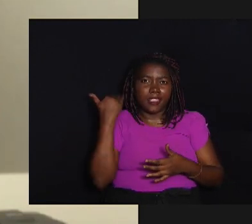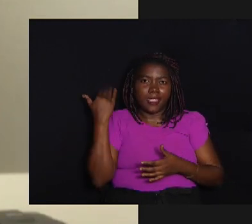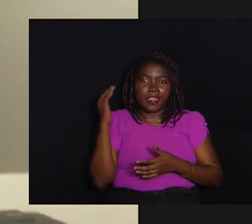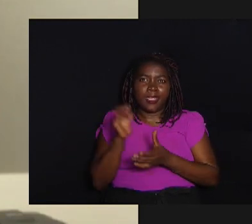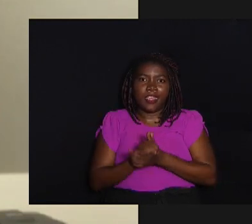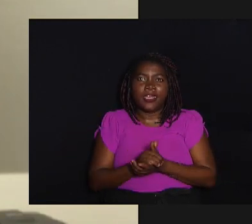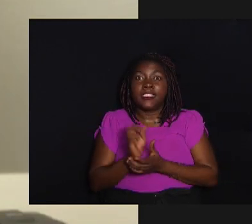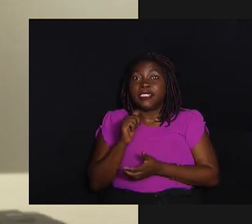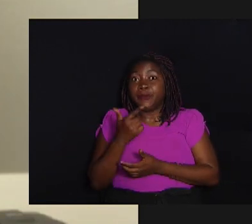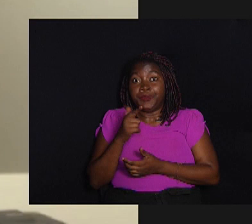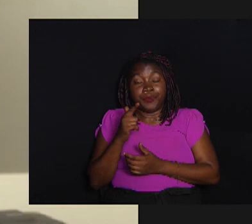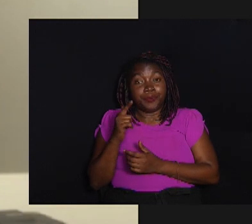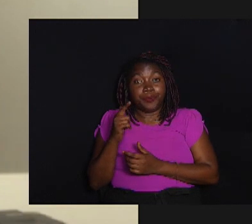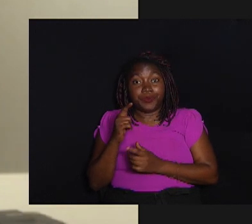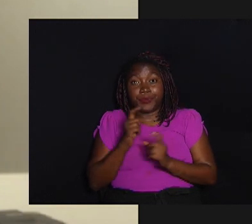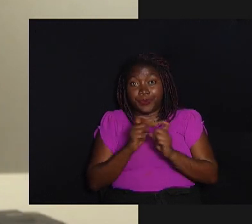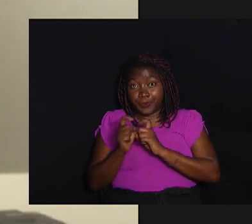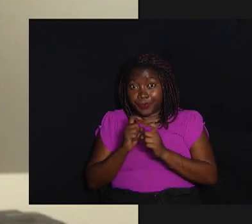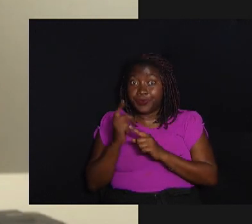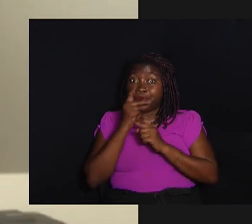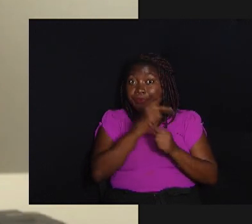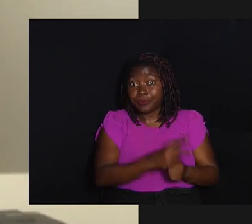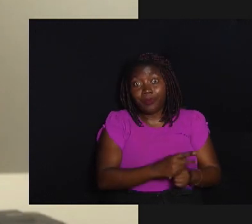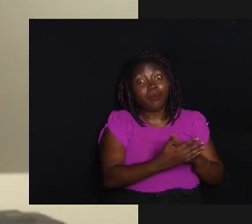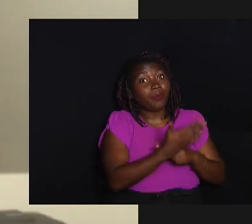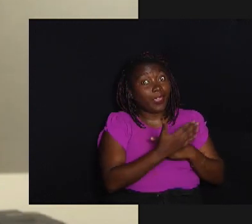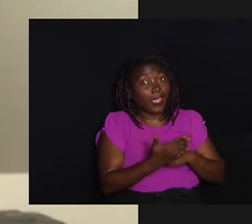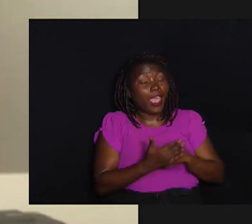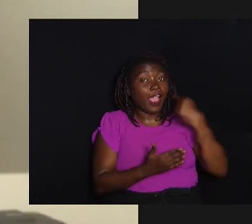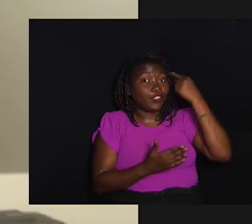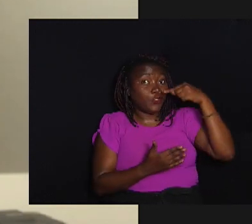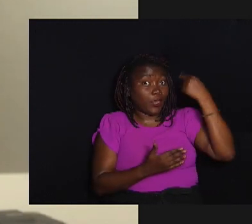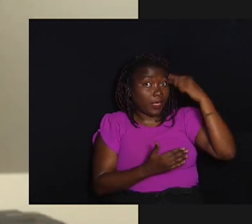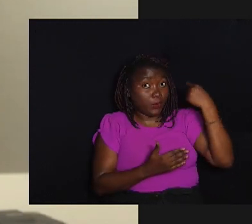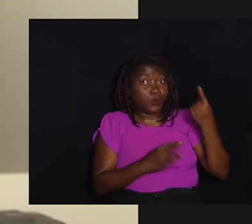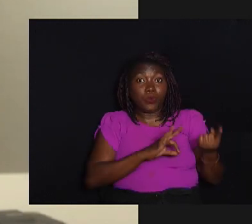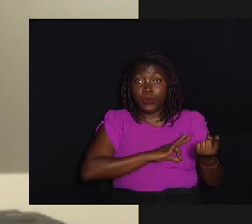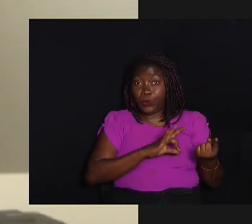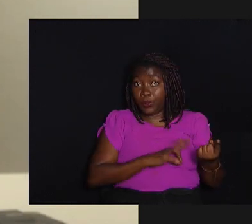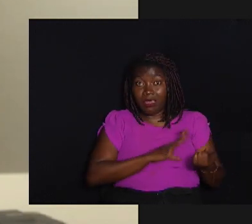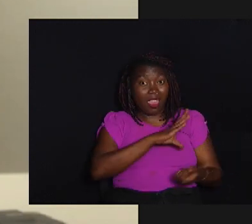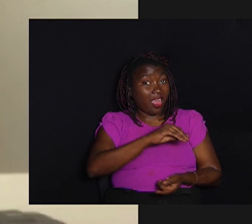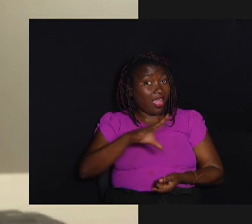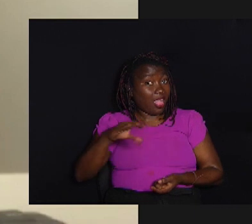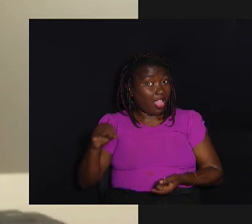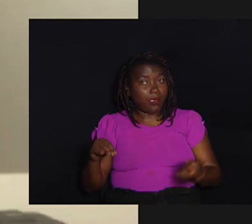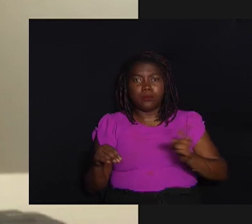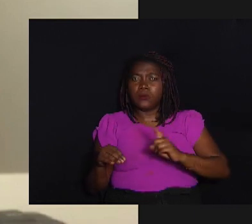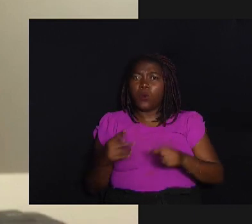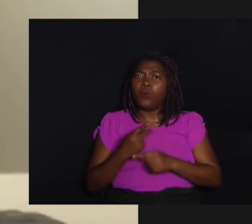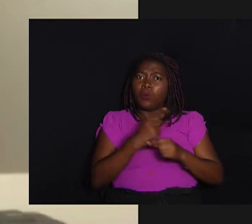diálogo, busca imediatamente a ajuda do advogado, da polícia militar, não deixar passar, né, buscar uma rede de apoio.